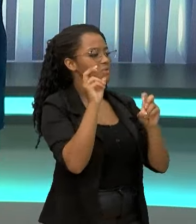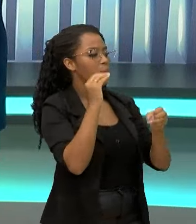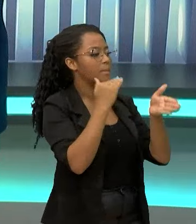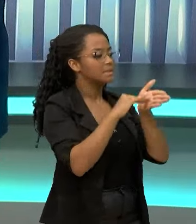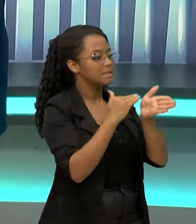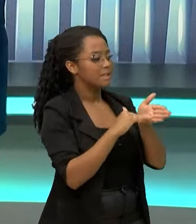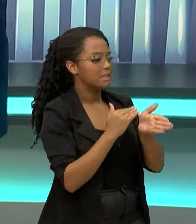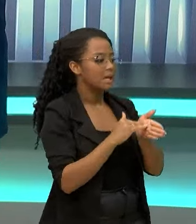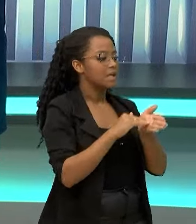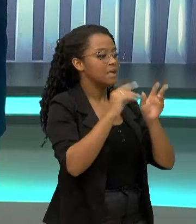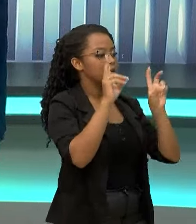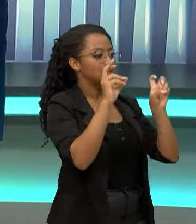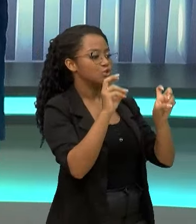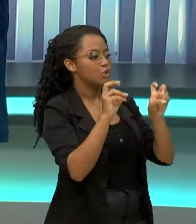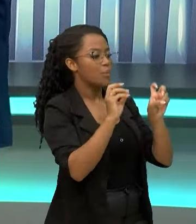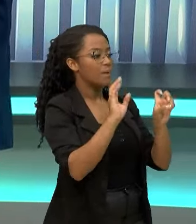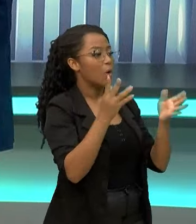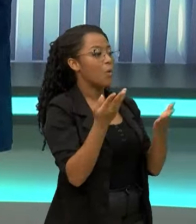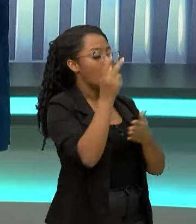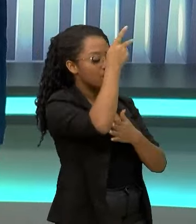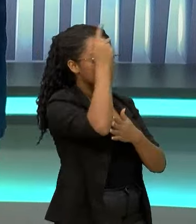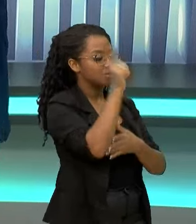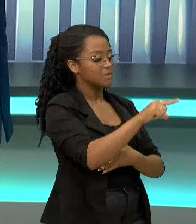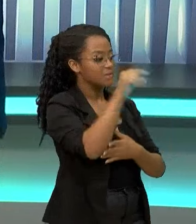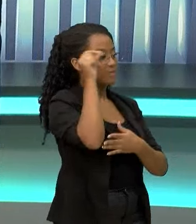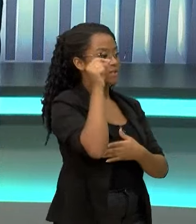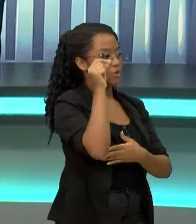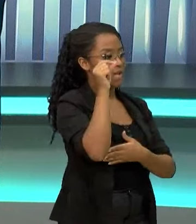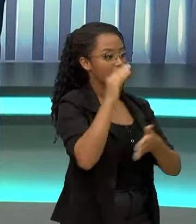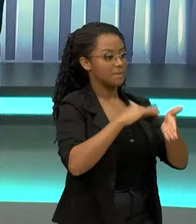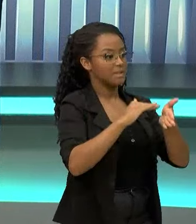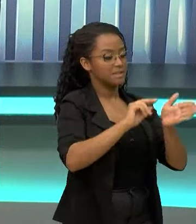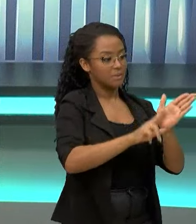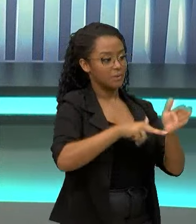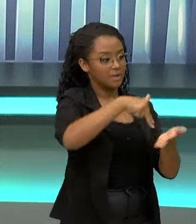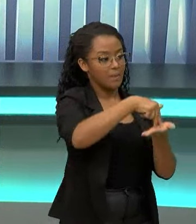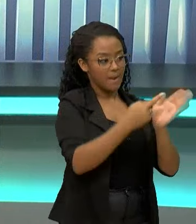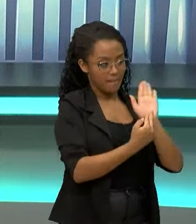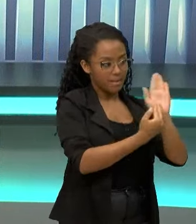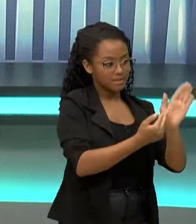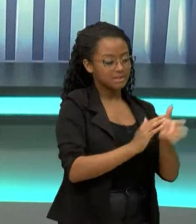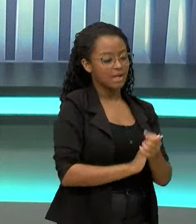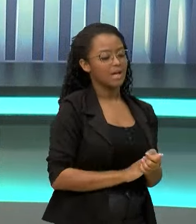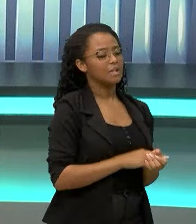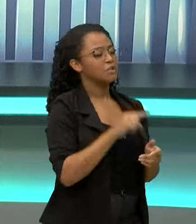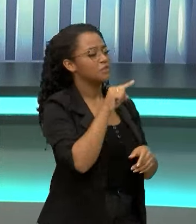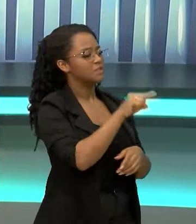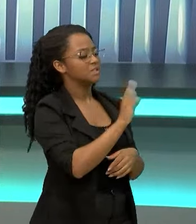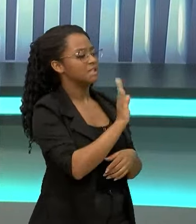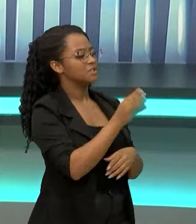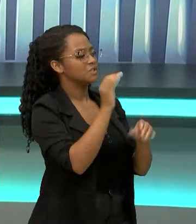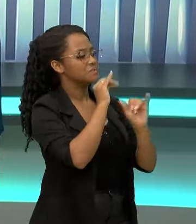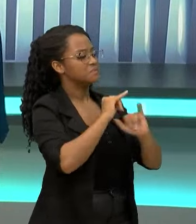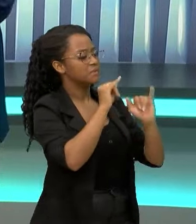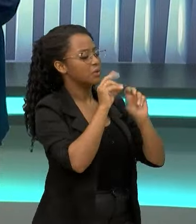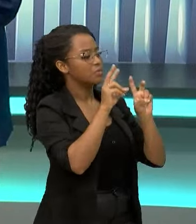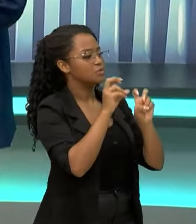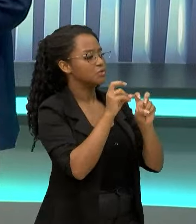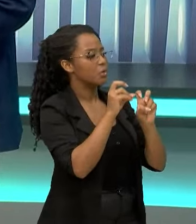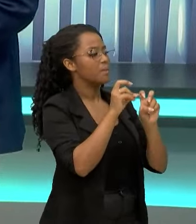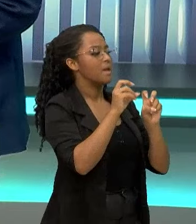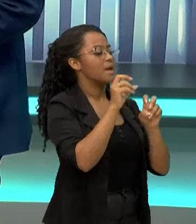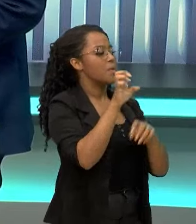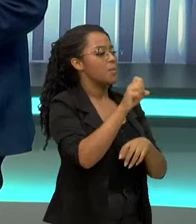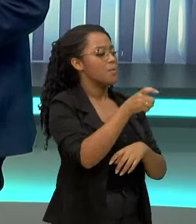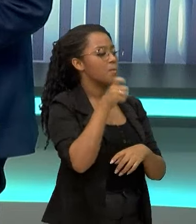aos nomes de quem seriam os secretários? E mais, aproveitando que você citou o nome do ex-prefeito Gilmar Machado, ele faria parte do seu